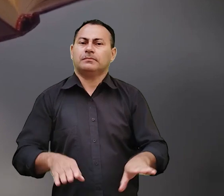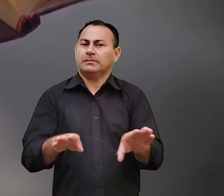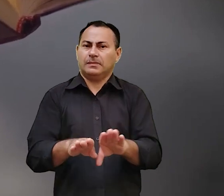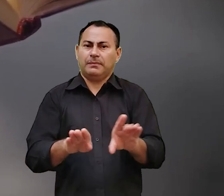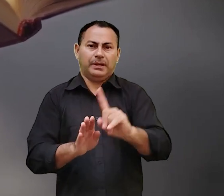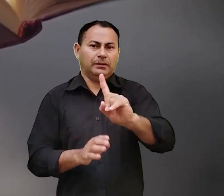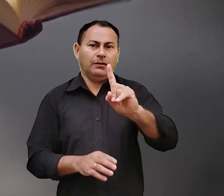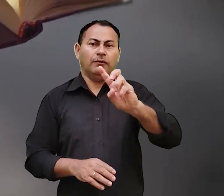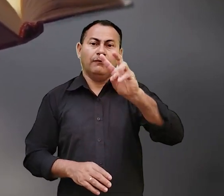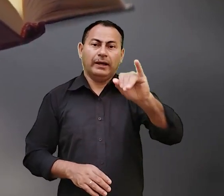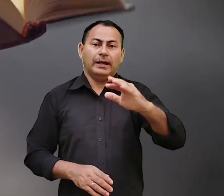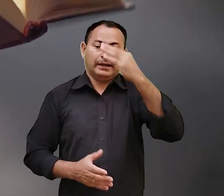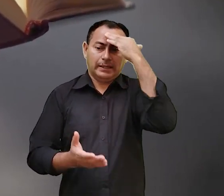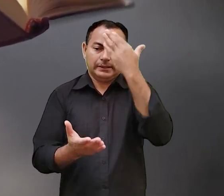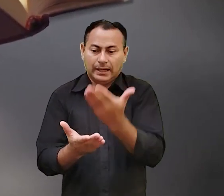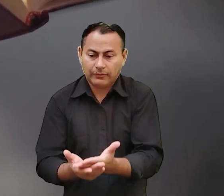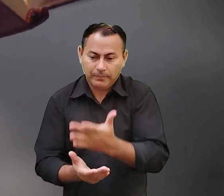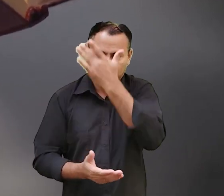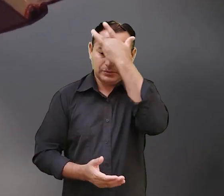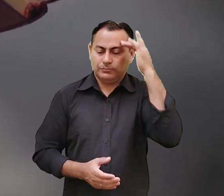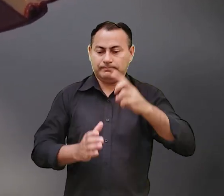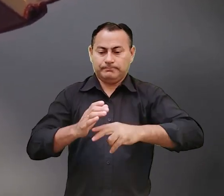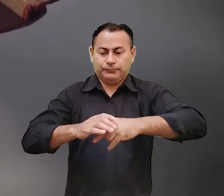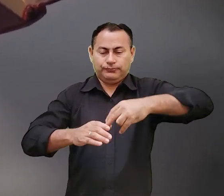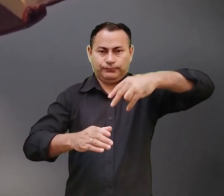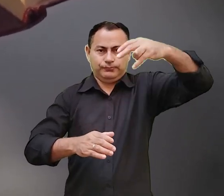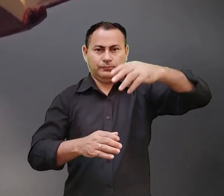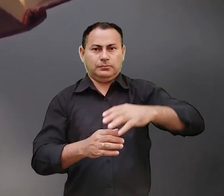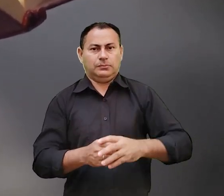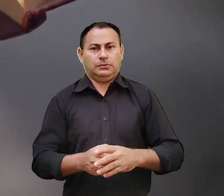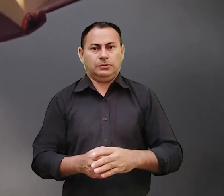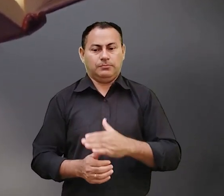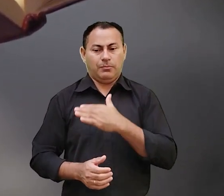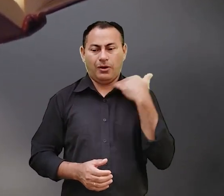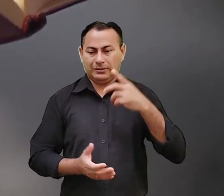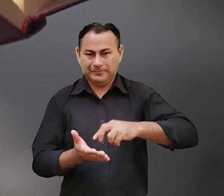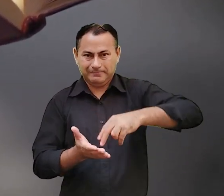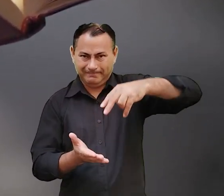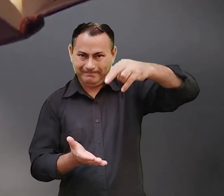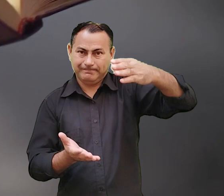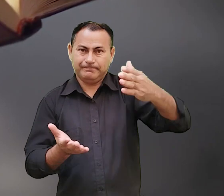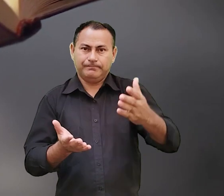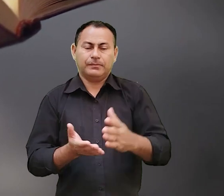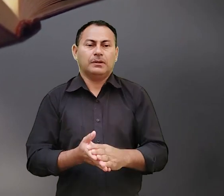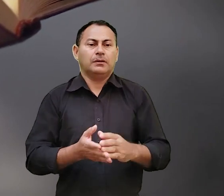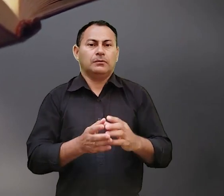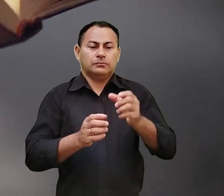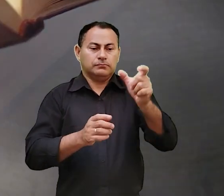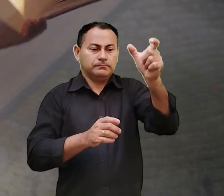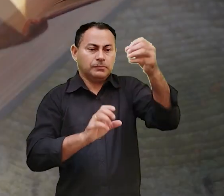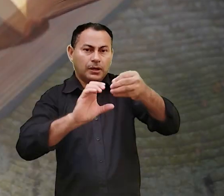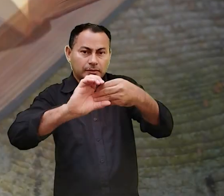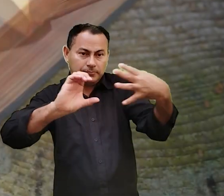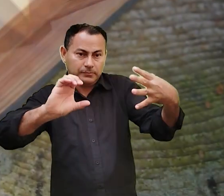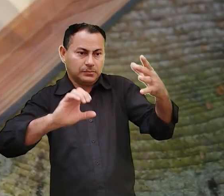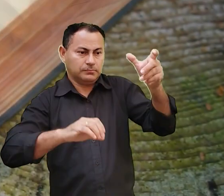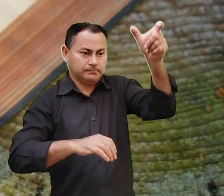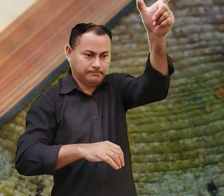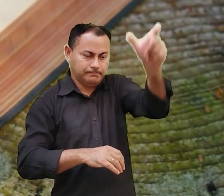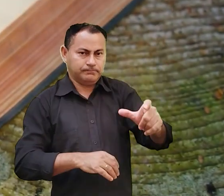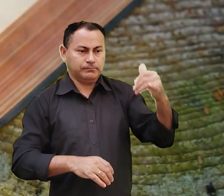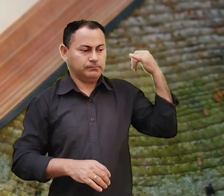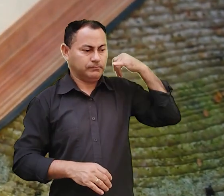iria acreditar em alguém que ressurgiu dos mortos. Uma das características dos profetas que já mencionei está